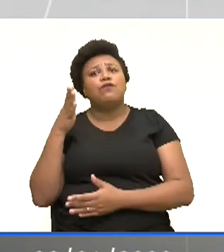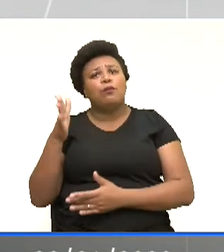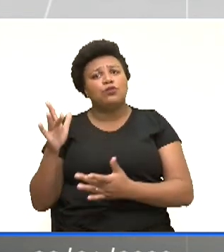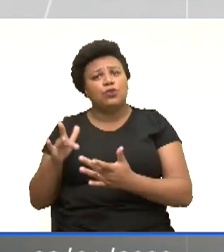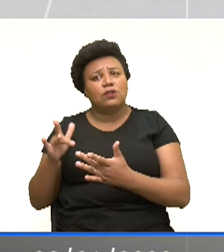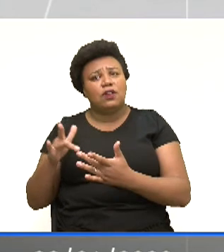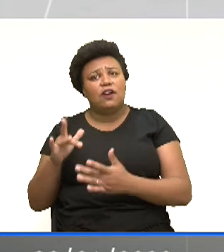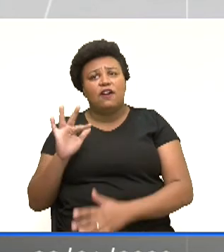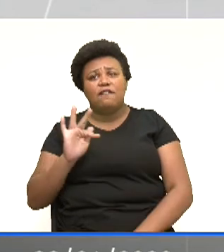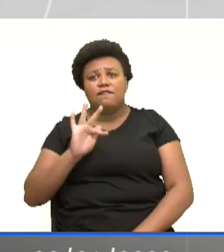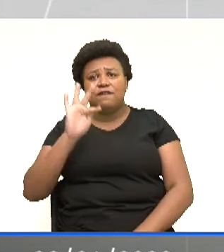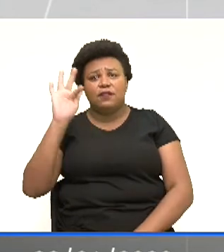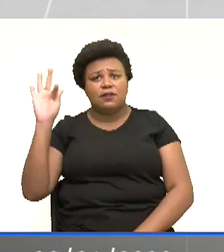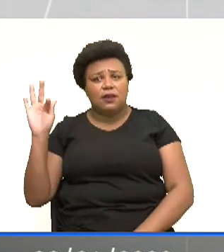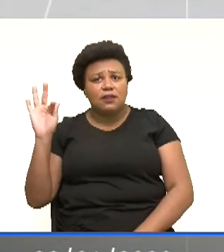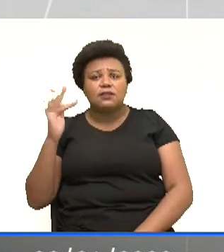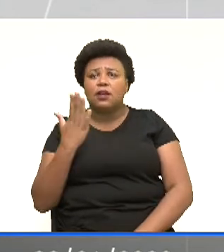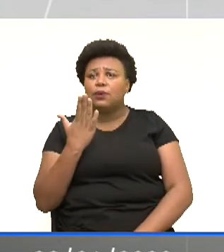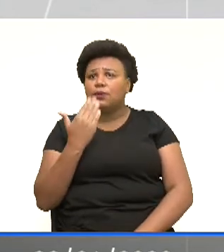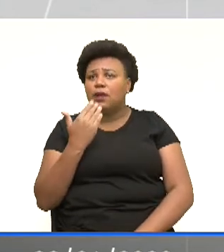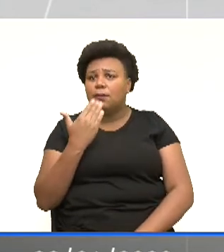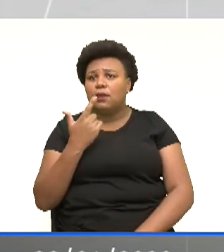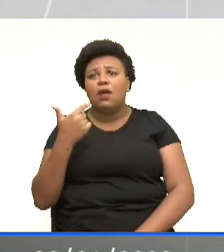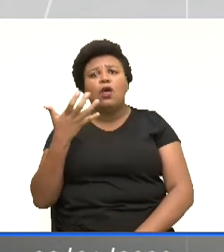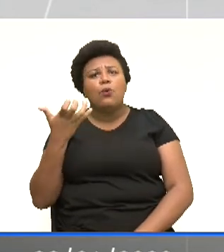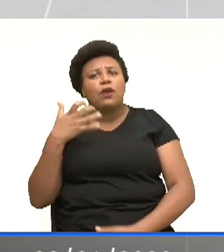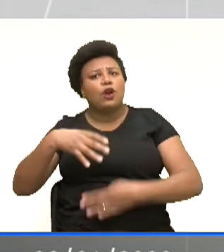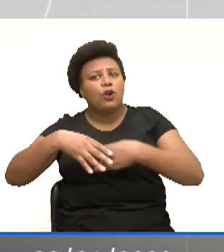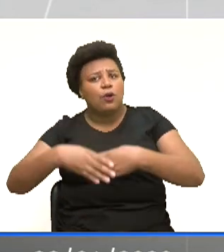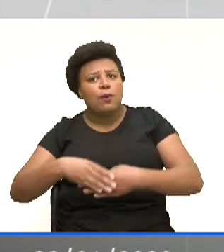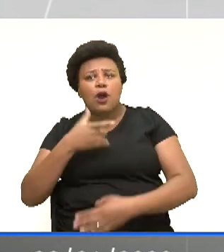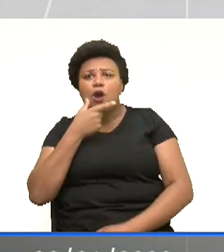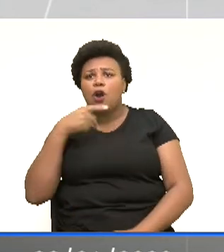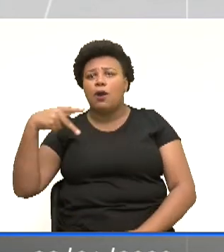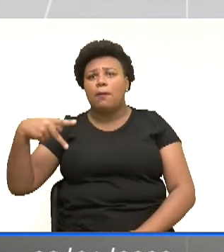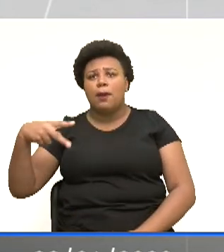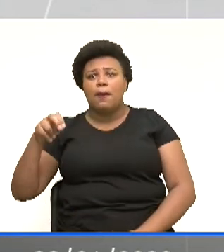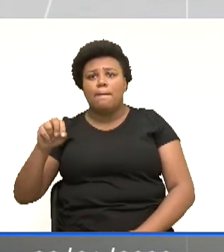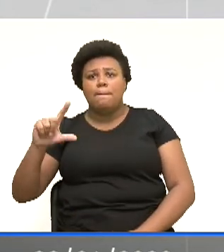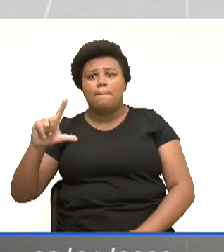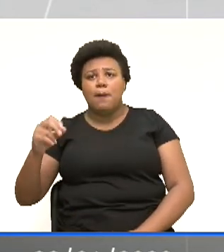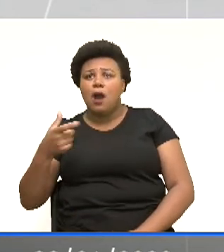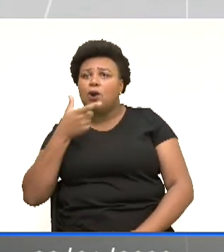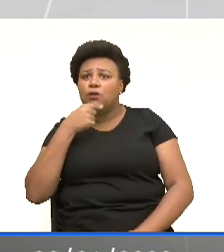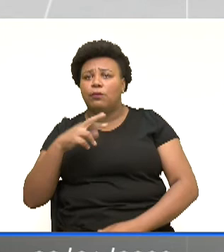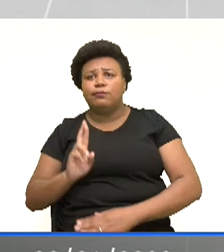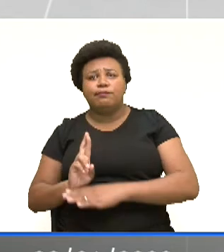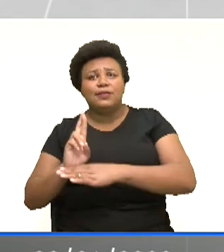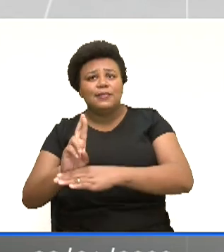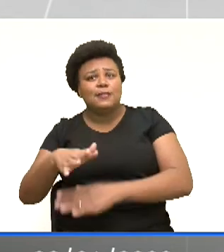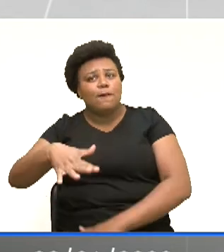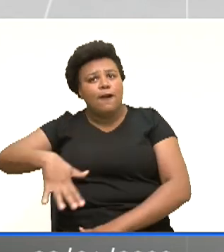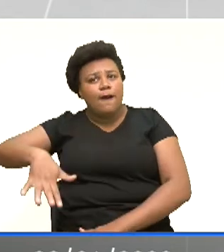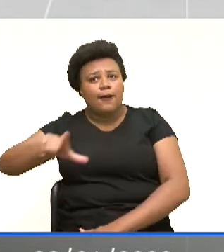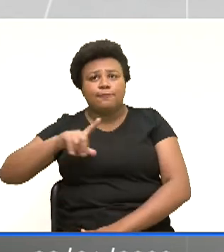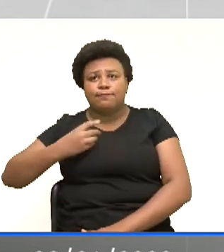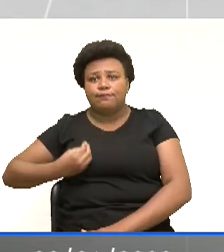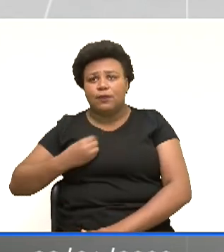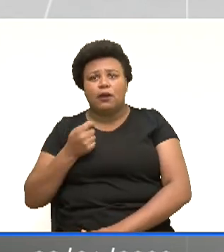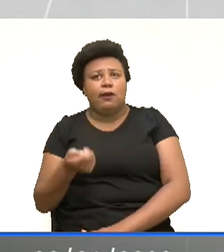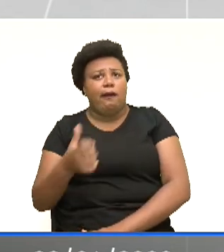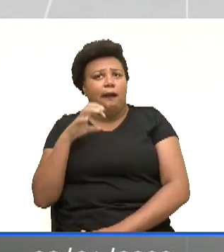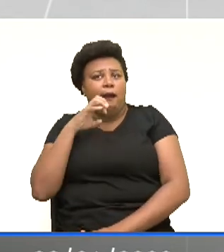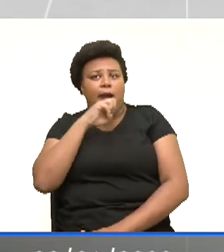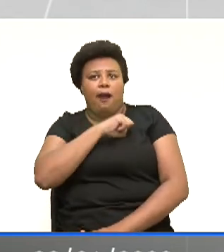pela Federação da Alimentação, e eu quero saudar aqui o Paulo, saudar todos os representantes dos segmentos que estão aí, para ser rápido,